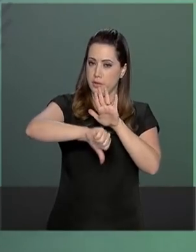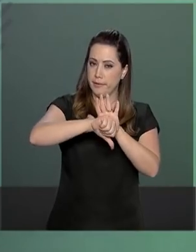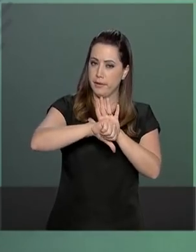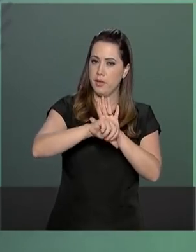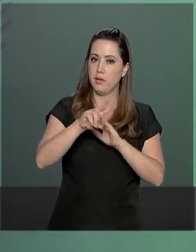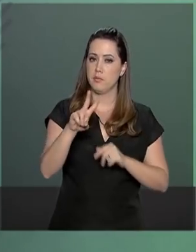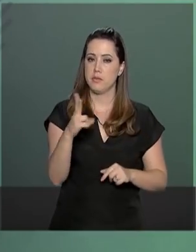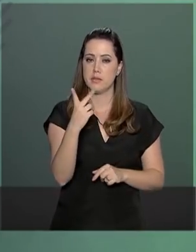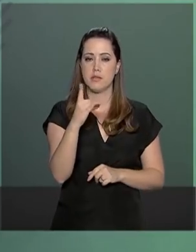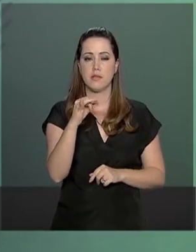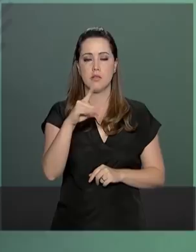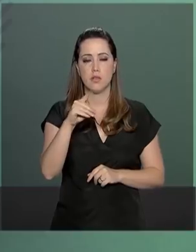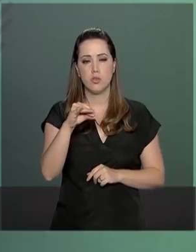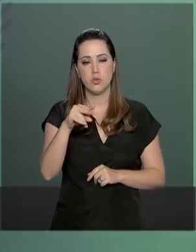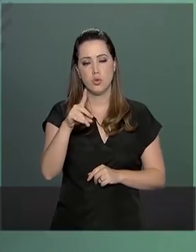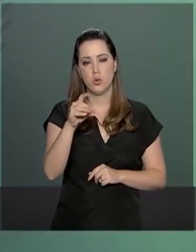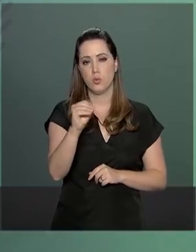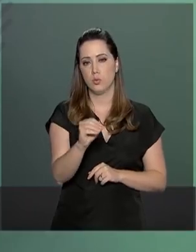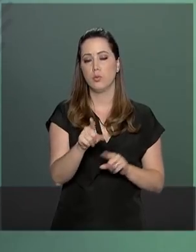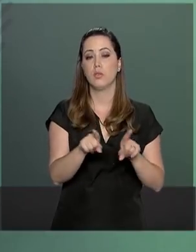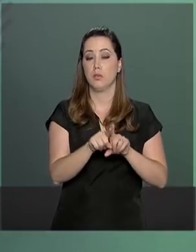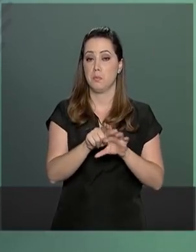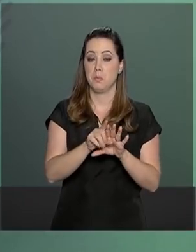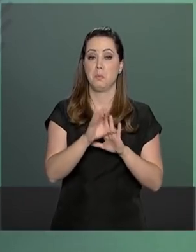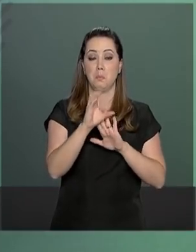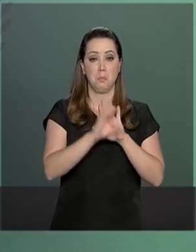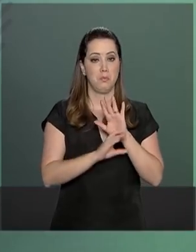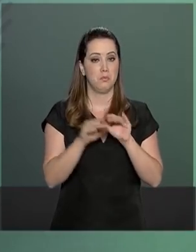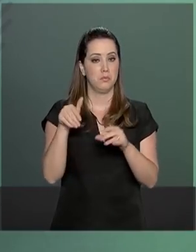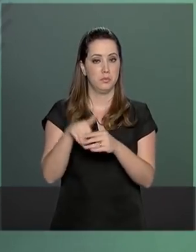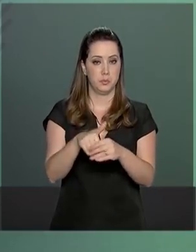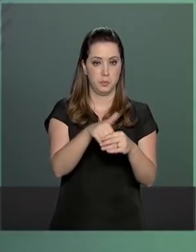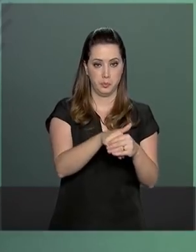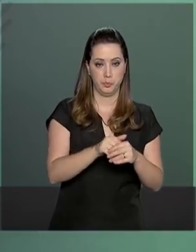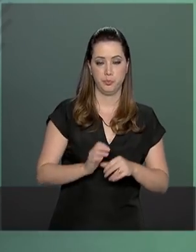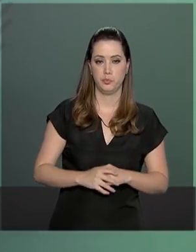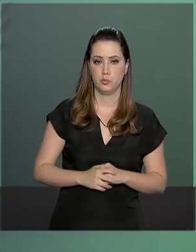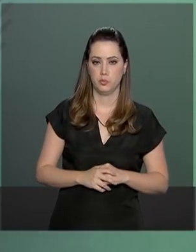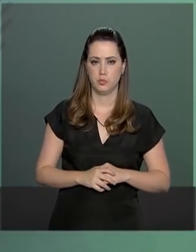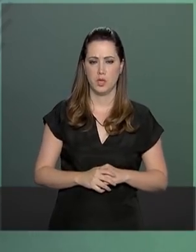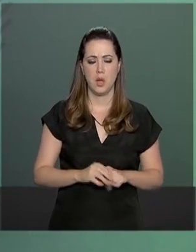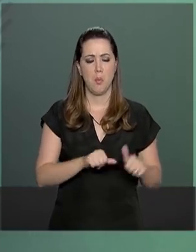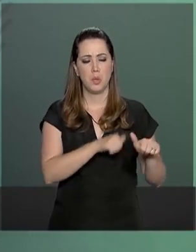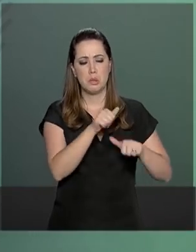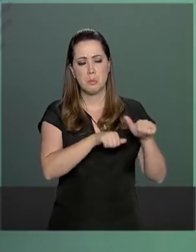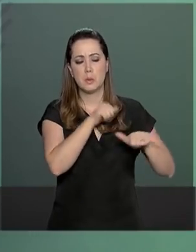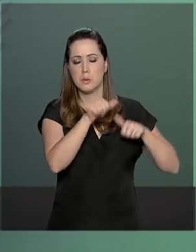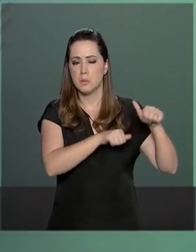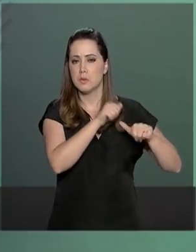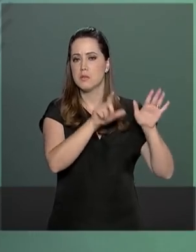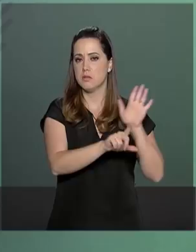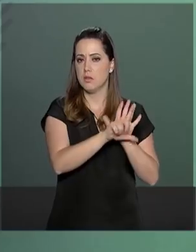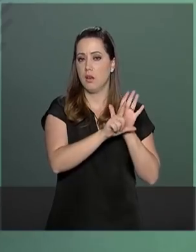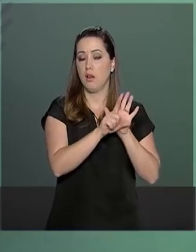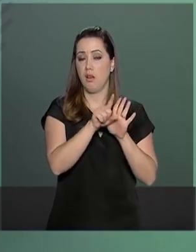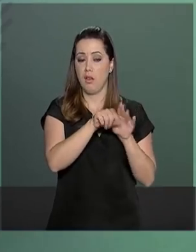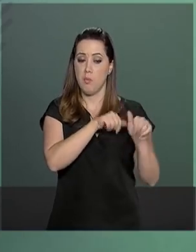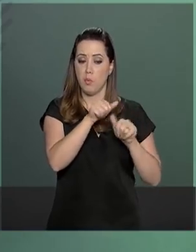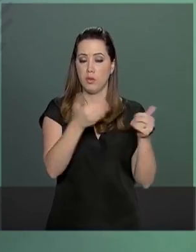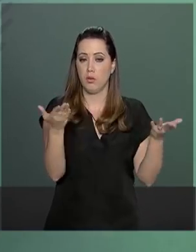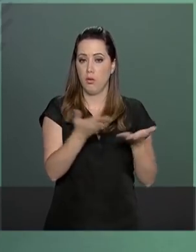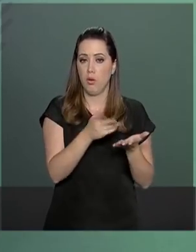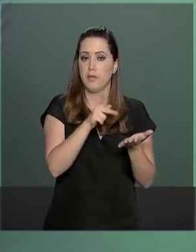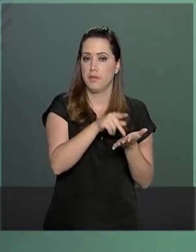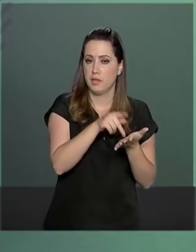eleitoral entre outras os projetos adéquam à legislação à realidade atual